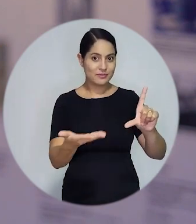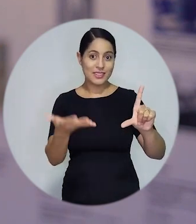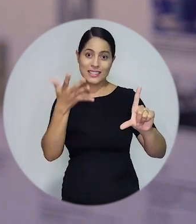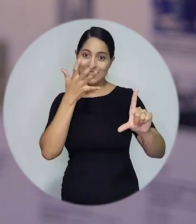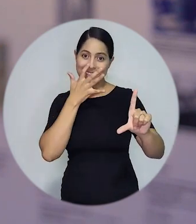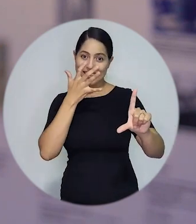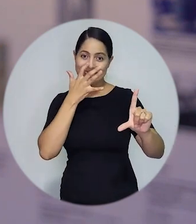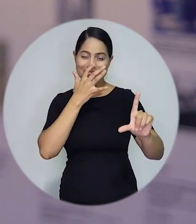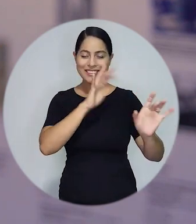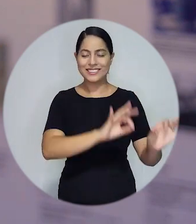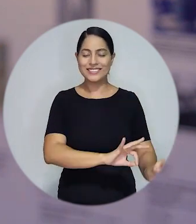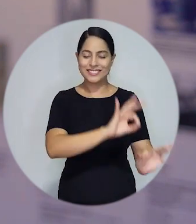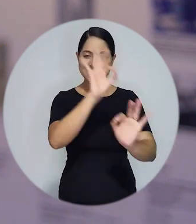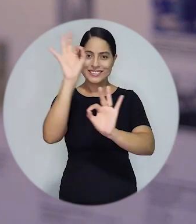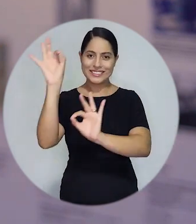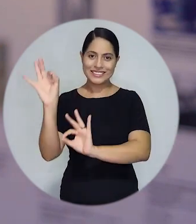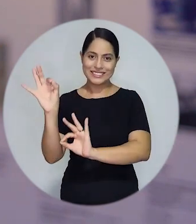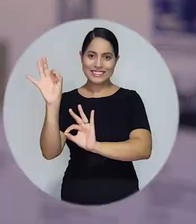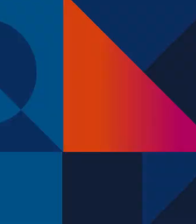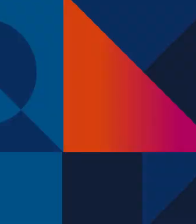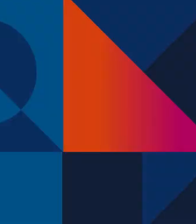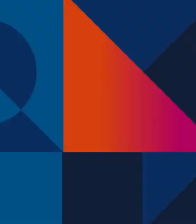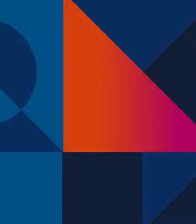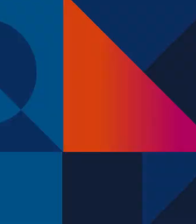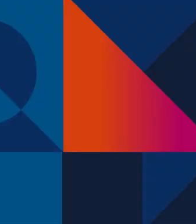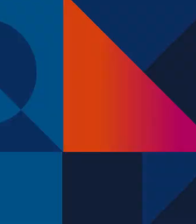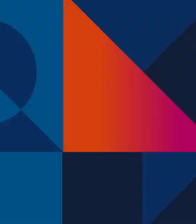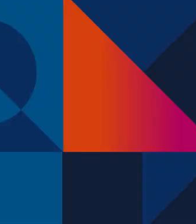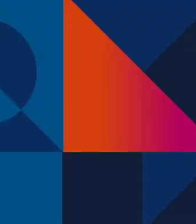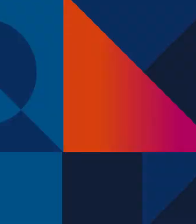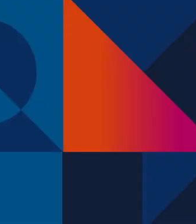convidado. Então fique com a gente, já estamos no ar.